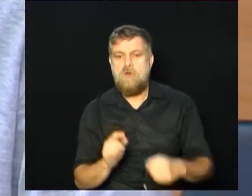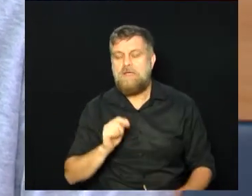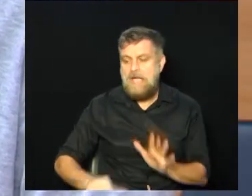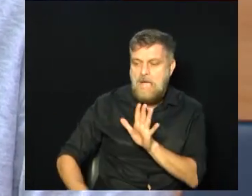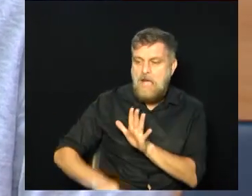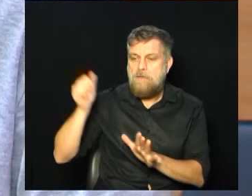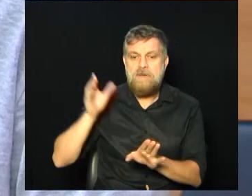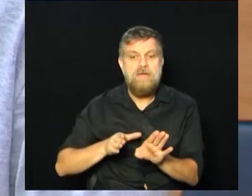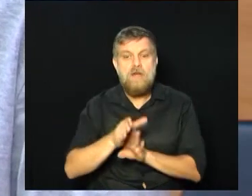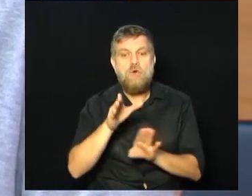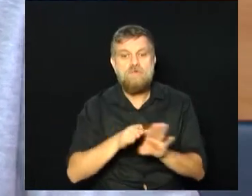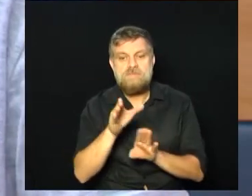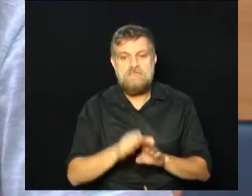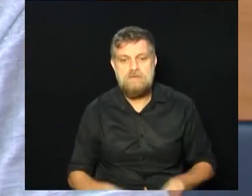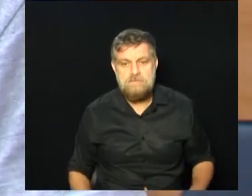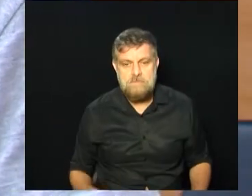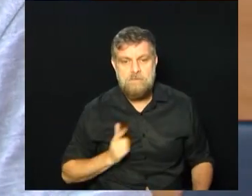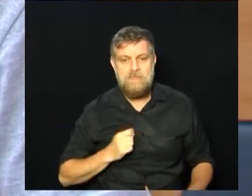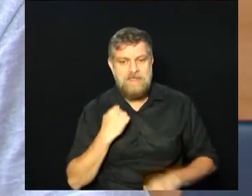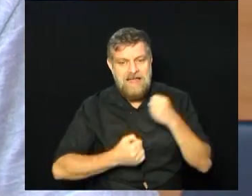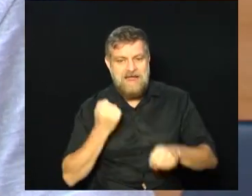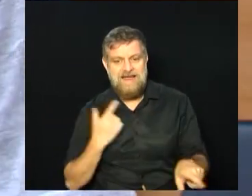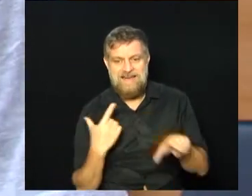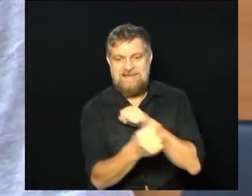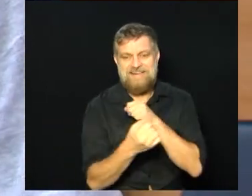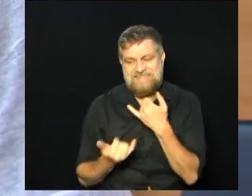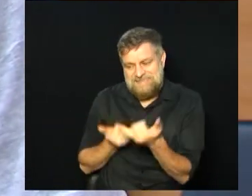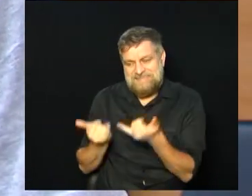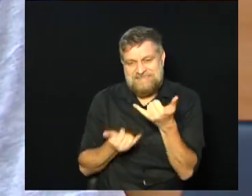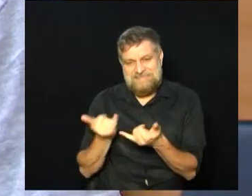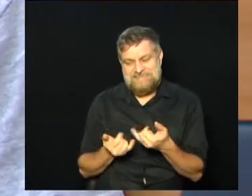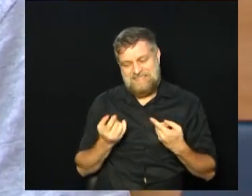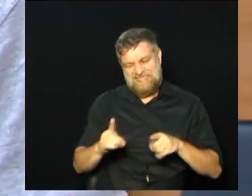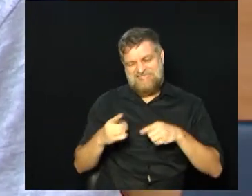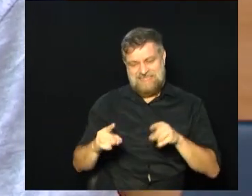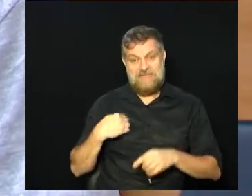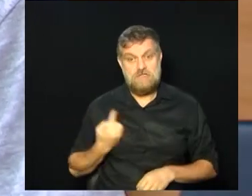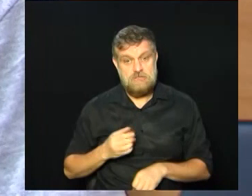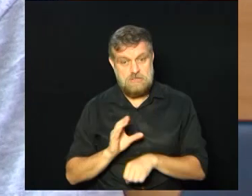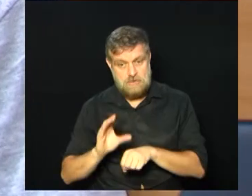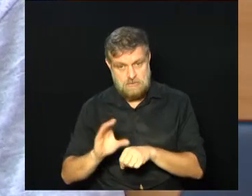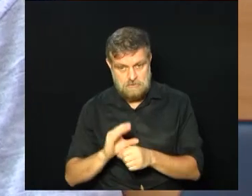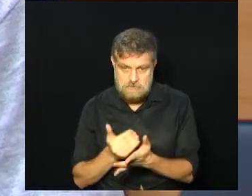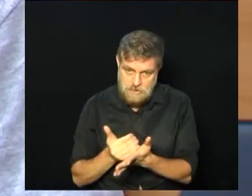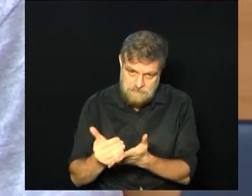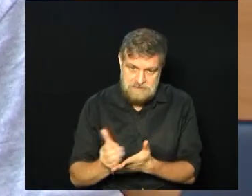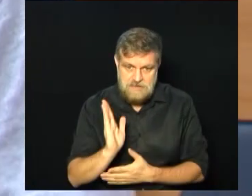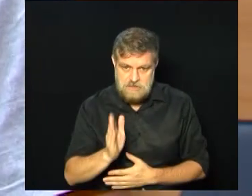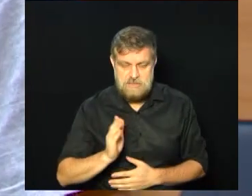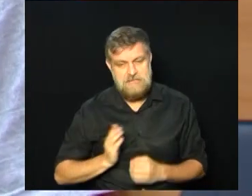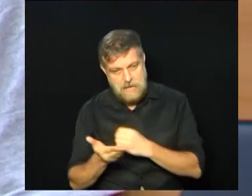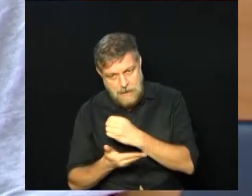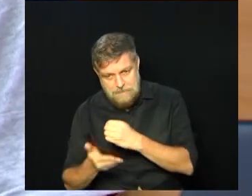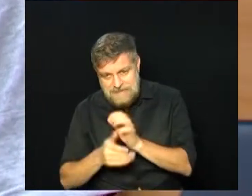primeira recomendação que você me dá? Corre. Brincadeira. A gente está no início do curso, mas já dá para ter a noção